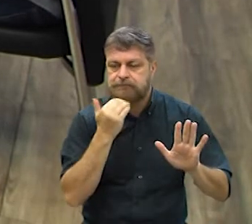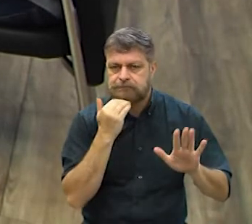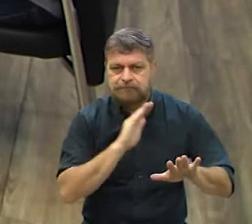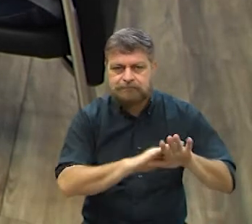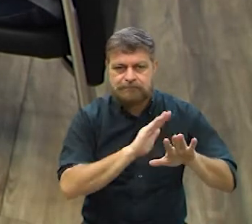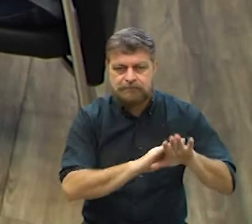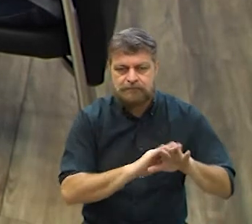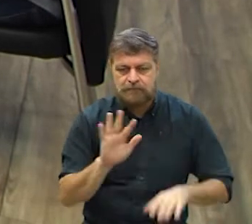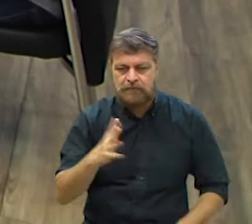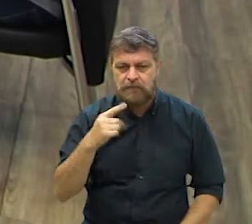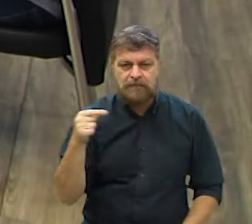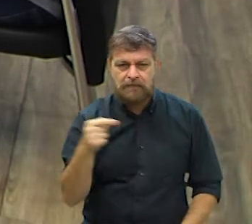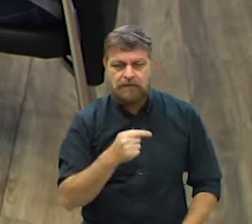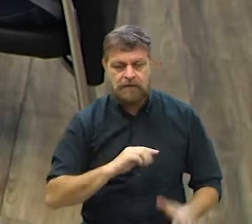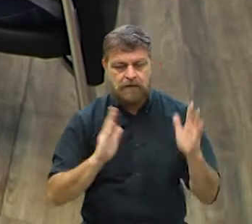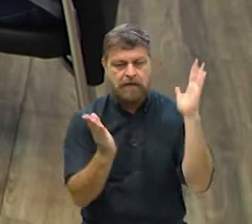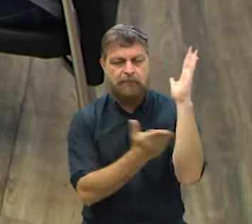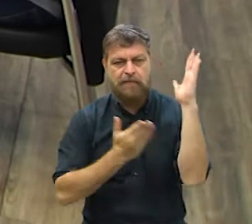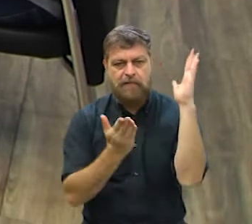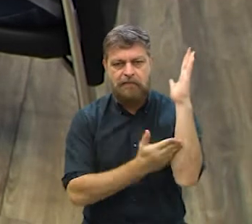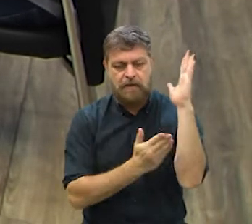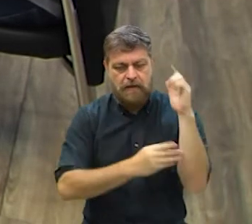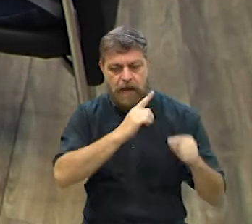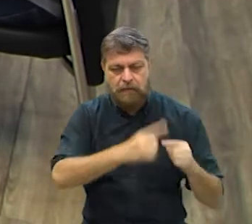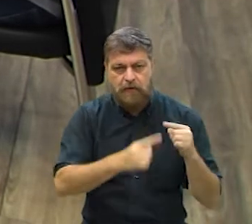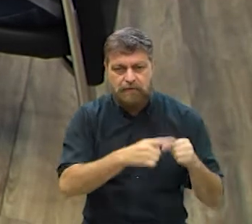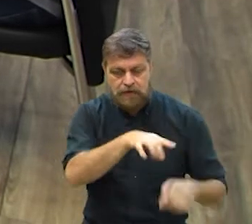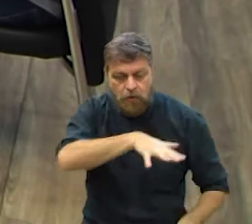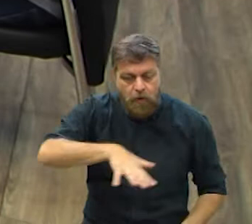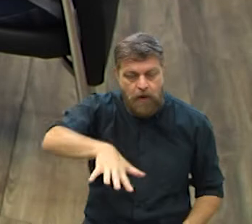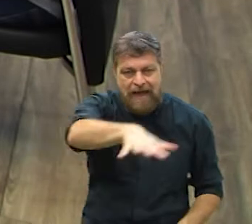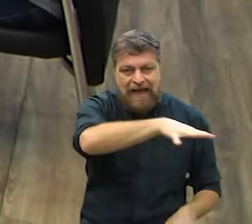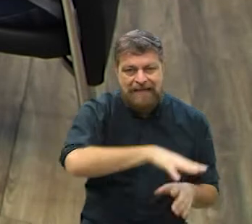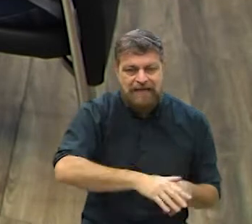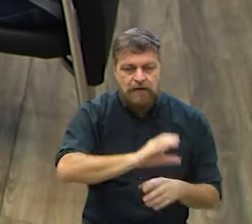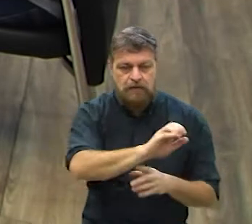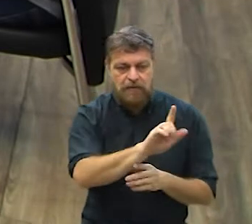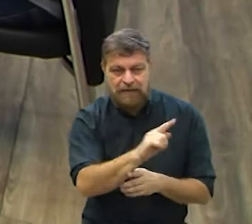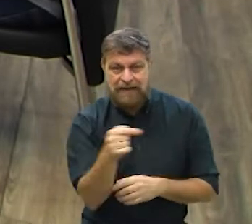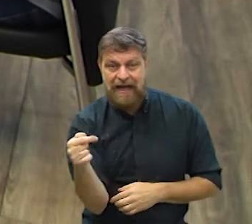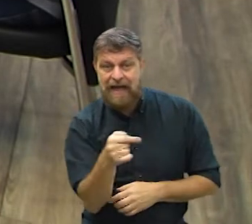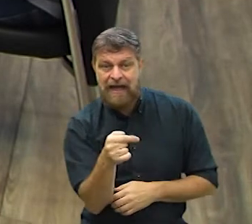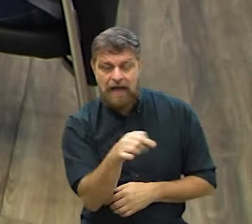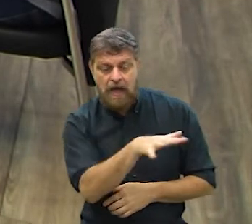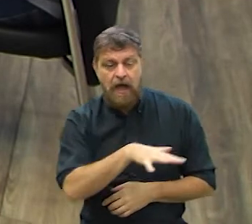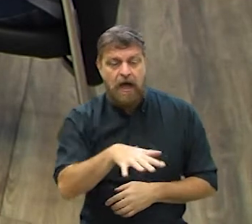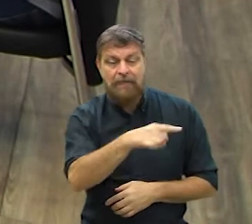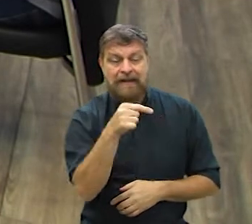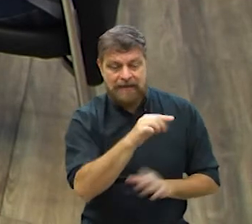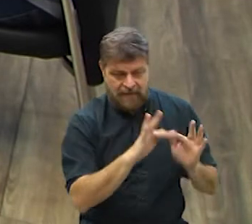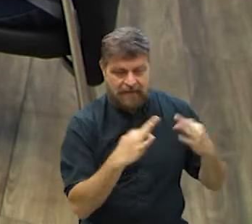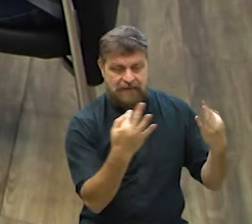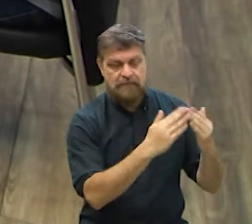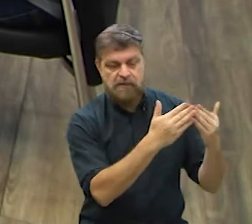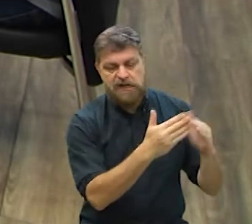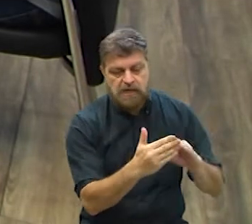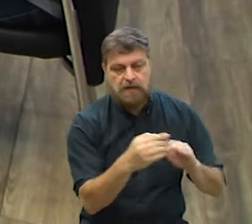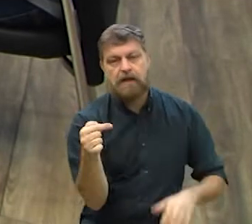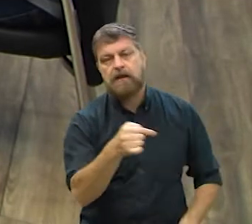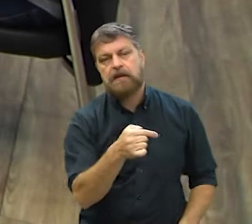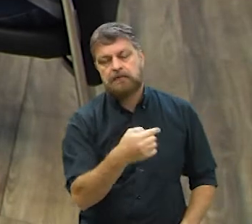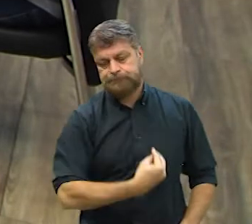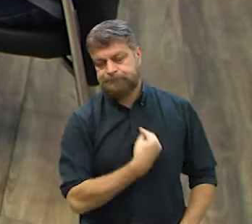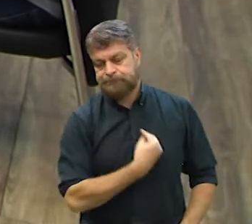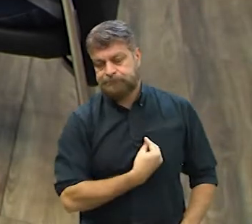vai acontecer o que acontece com aquela APA que tem lá no Campo Grande. É uma área de preservação. Eu quero ver quem vai tirar aquelas famílias